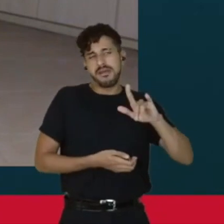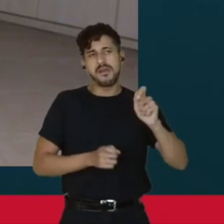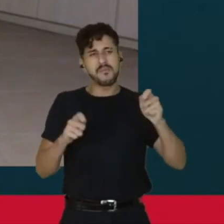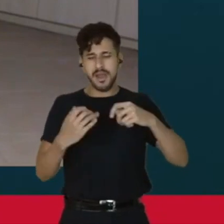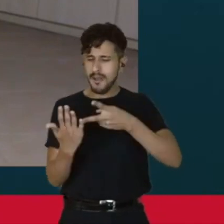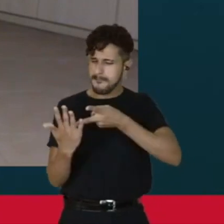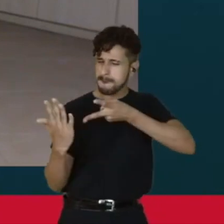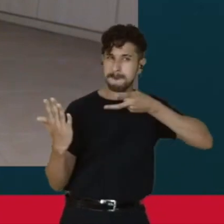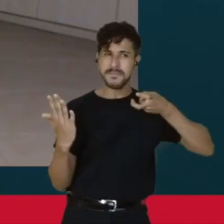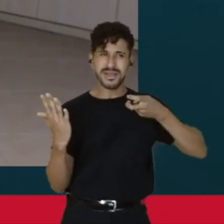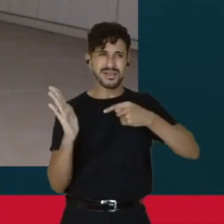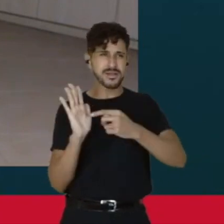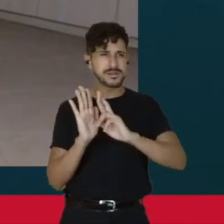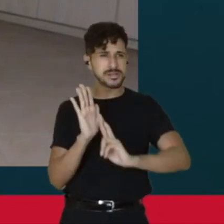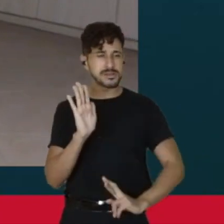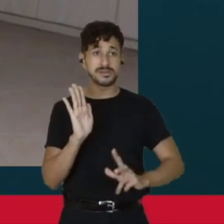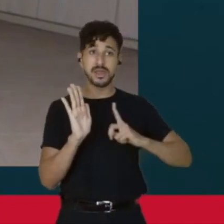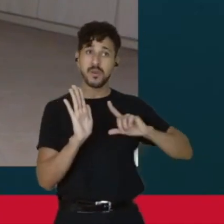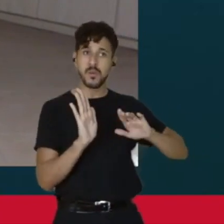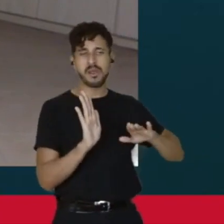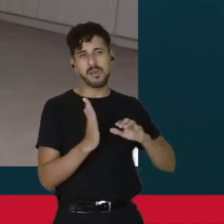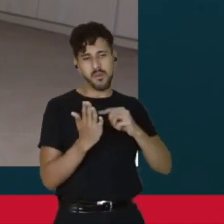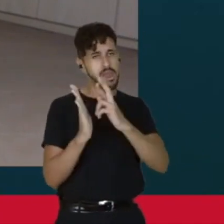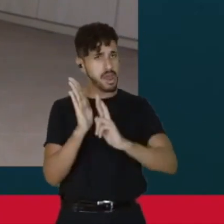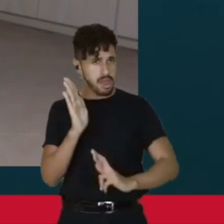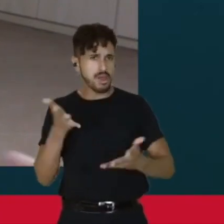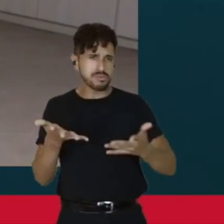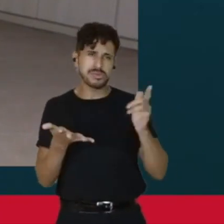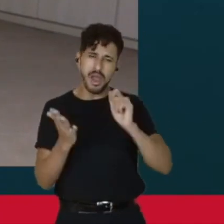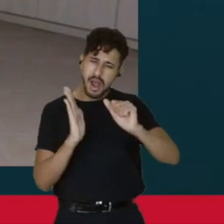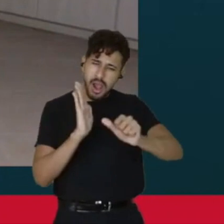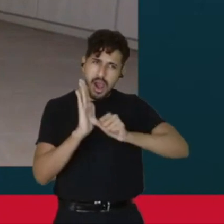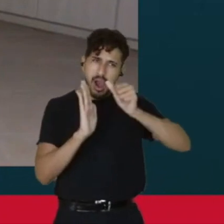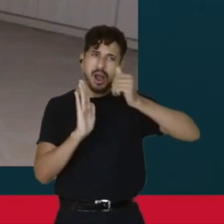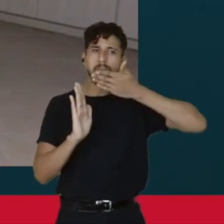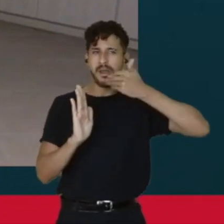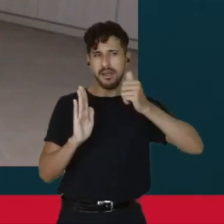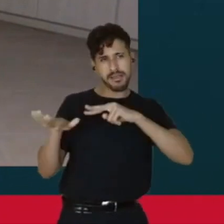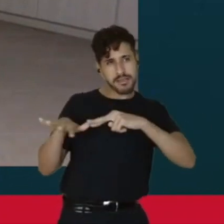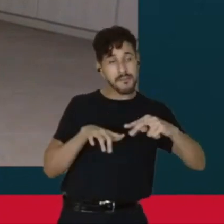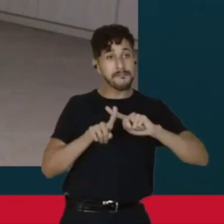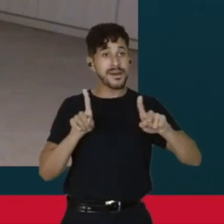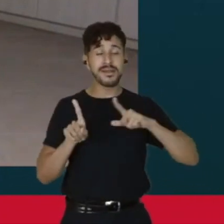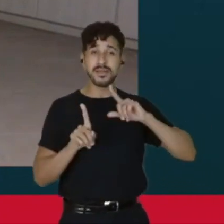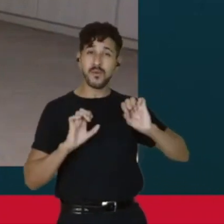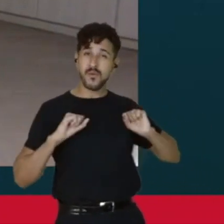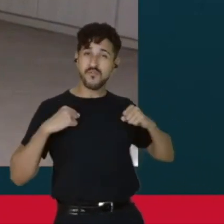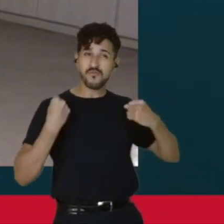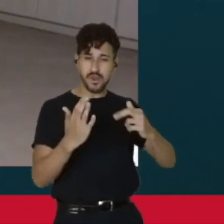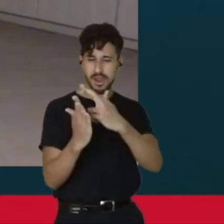perceber, né, um esforço. Claro que o relatório pode ser agora aprimorado ao longo dessa semana ainda, mas o